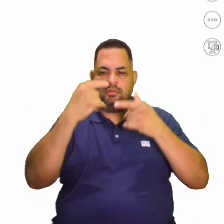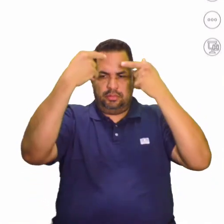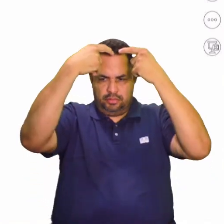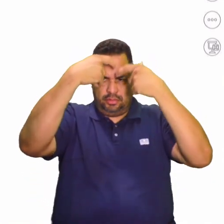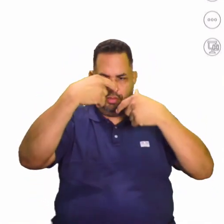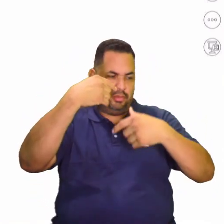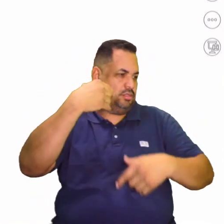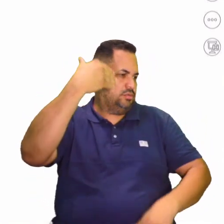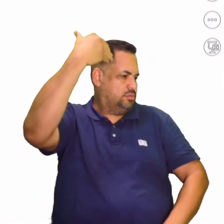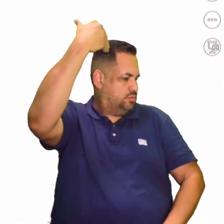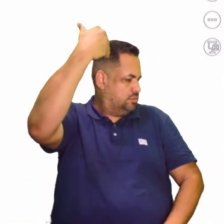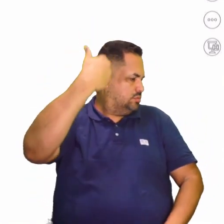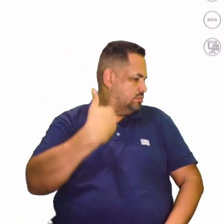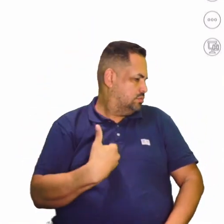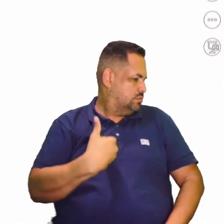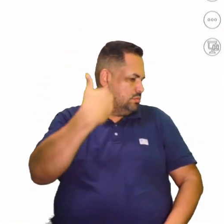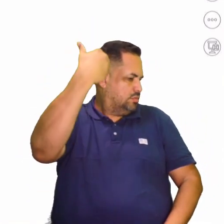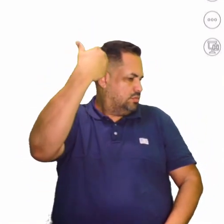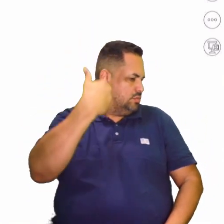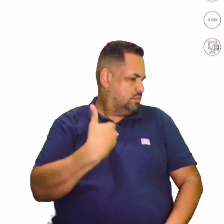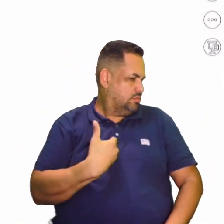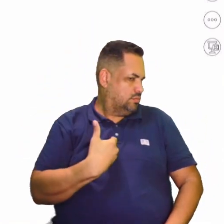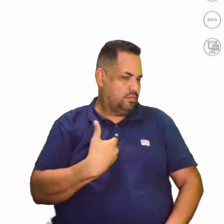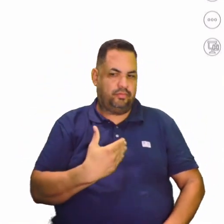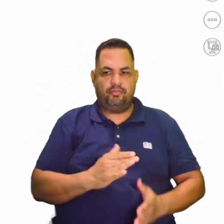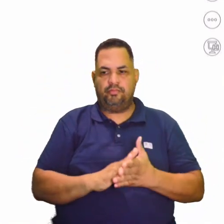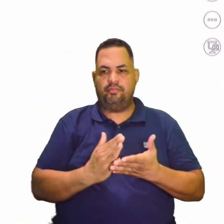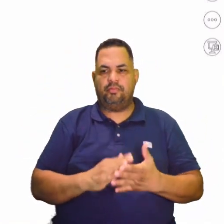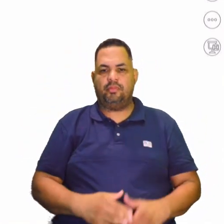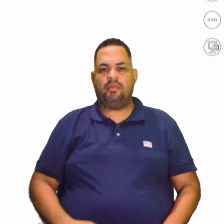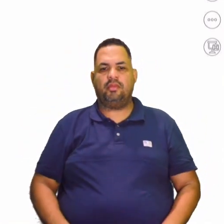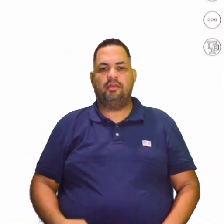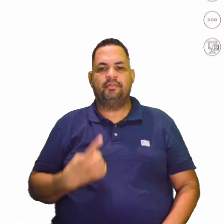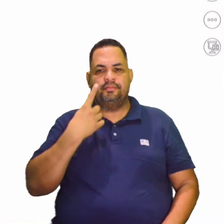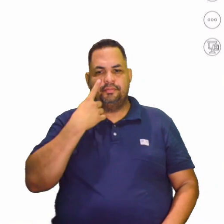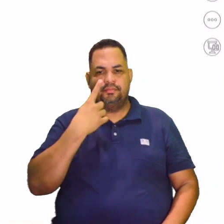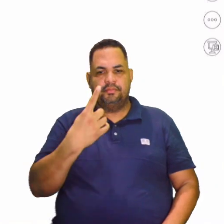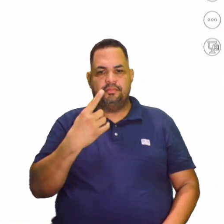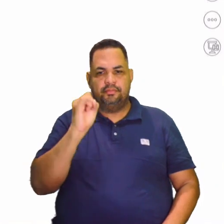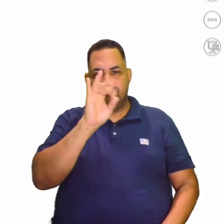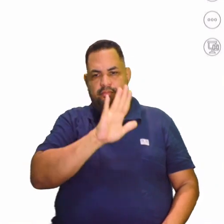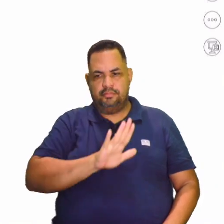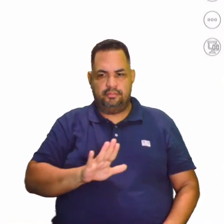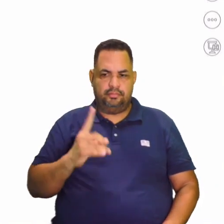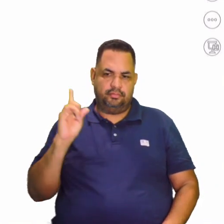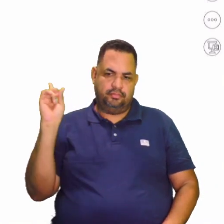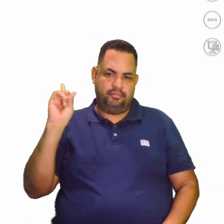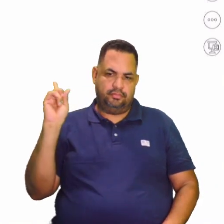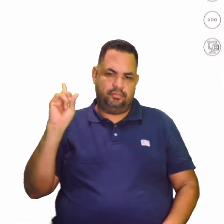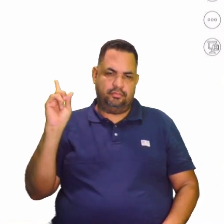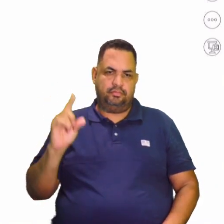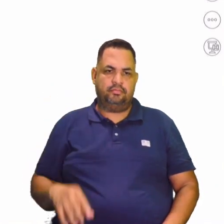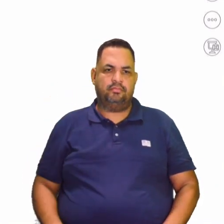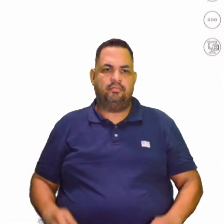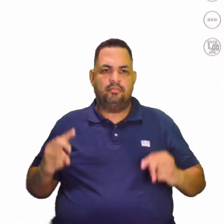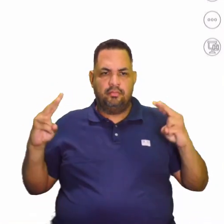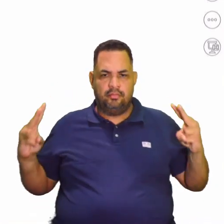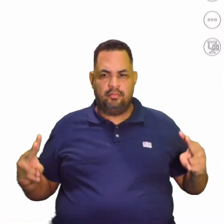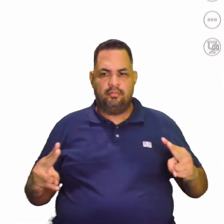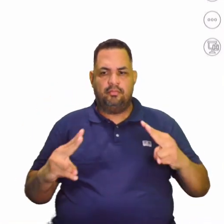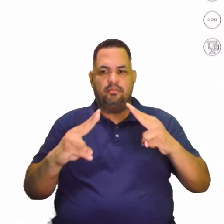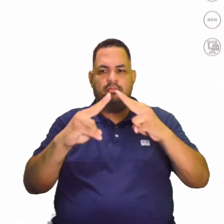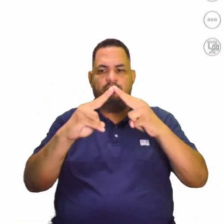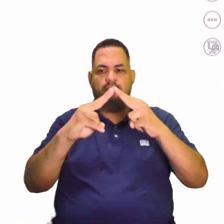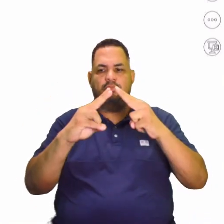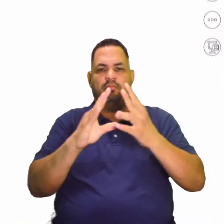de perfil, né? Pés e cabeças de perfil, como podemos observar aqui nesta imagem. E as pirâmides, que